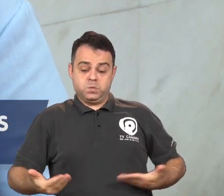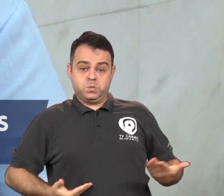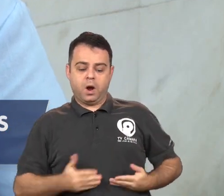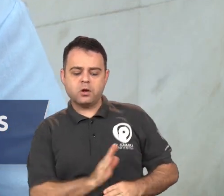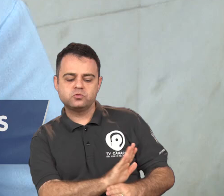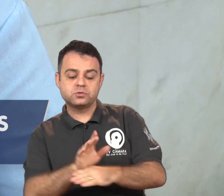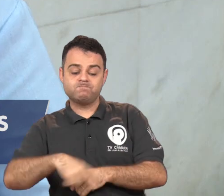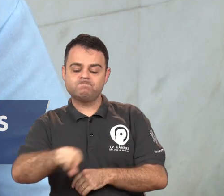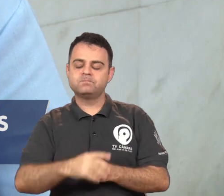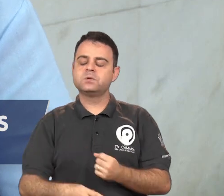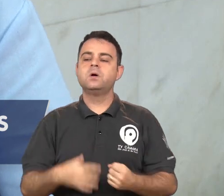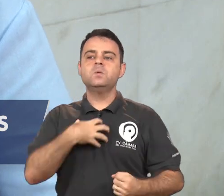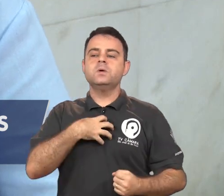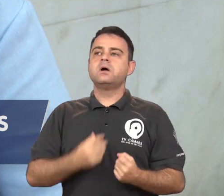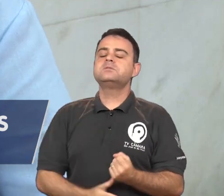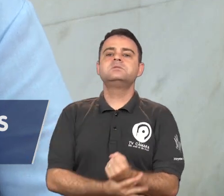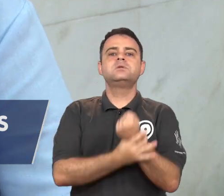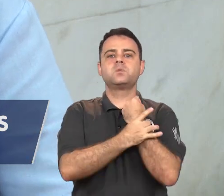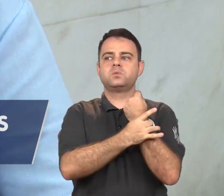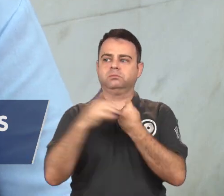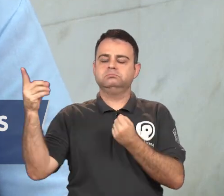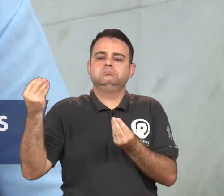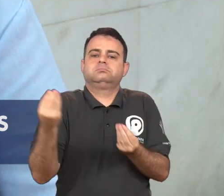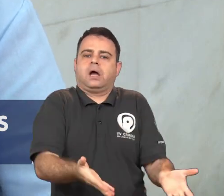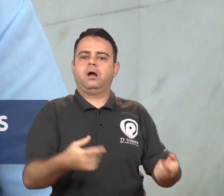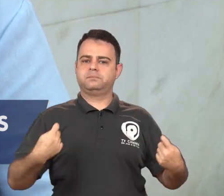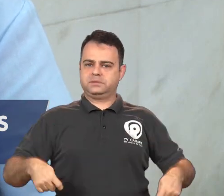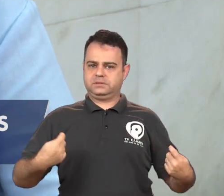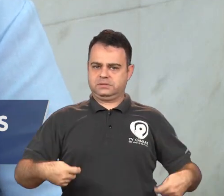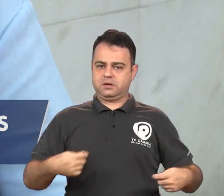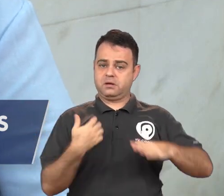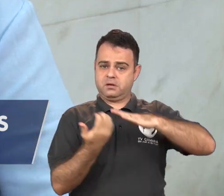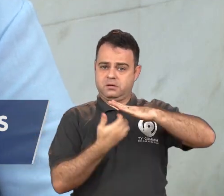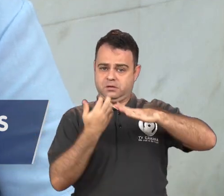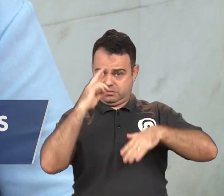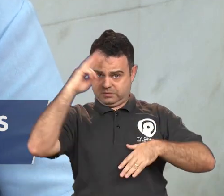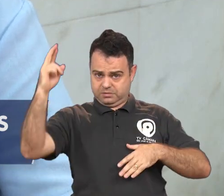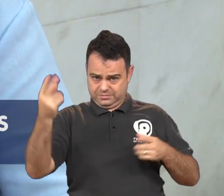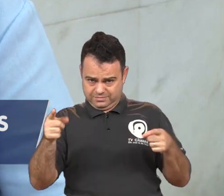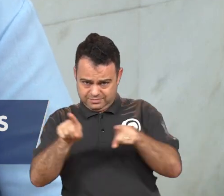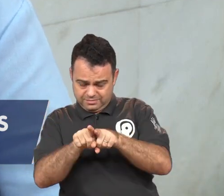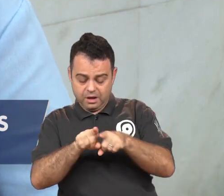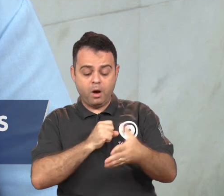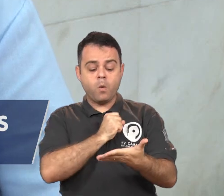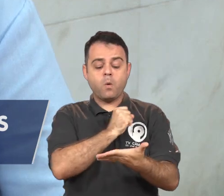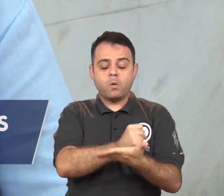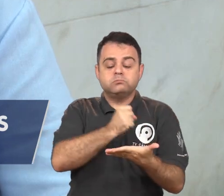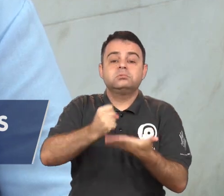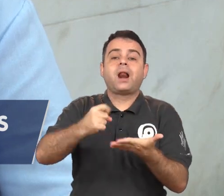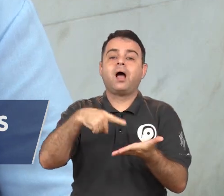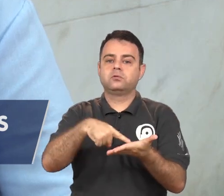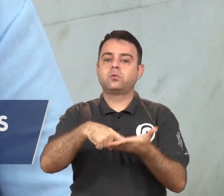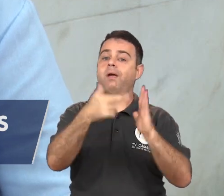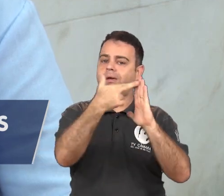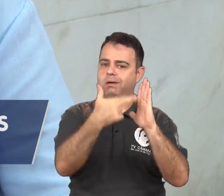os trabalhadores. Na forma desses contratos que são feitos com a prefeitura. Por mais que é passado assim, que